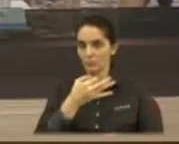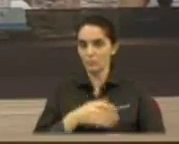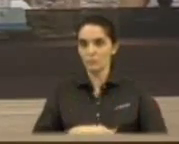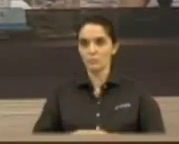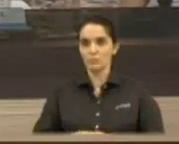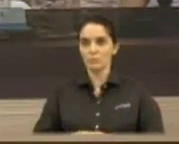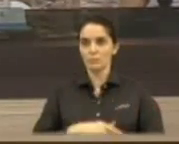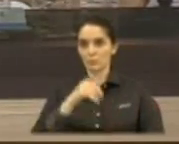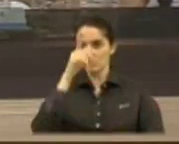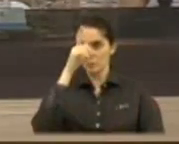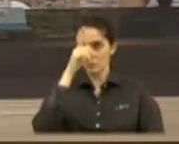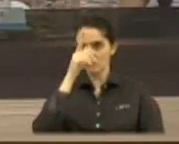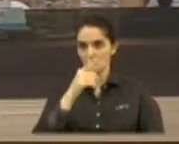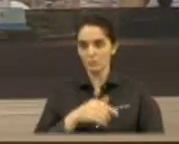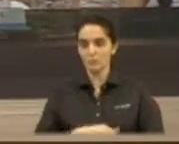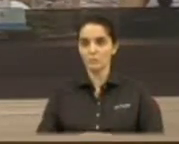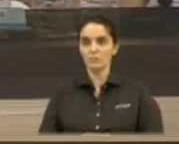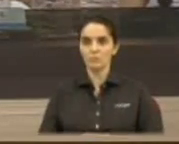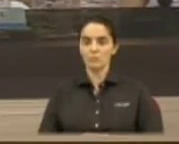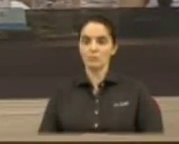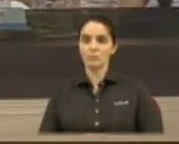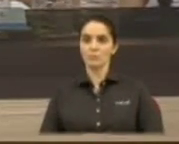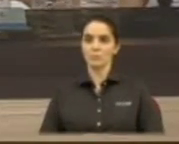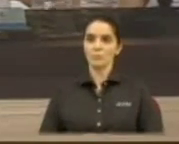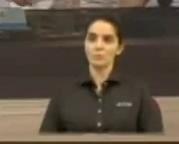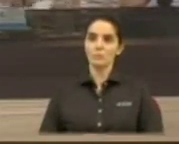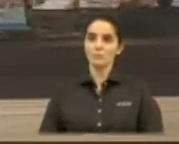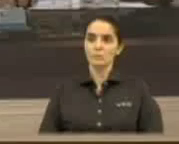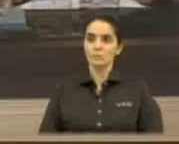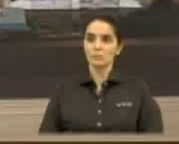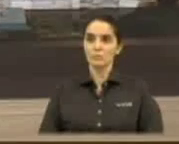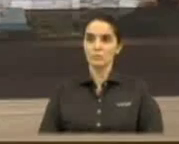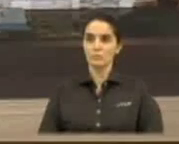discutir, vereador Lemão pediu primeiro.